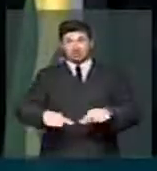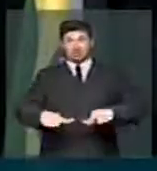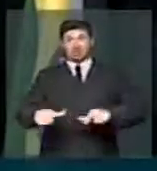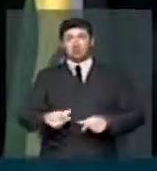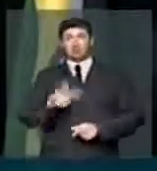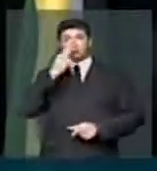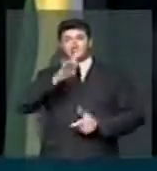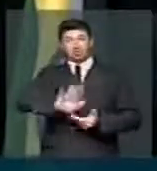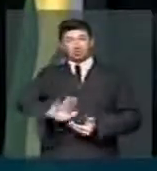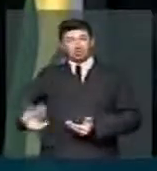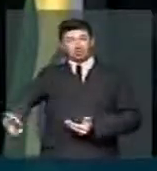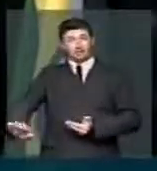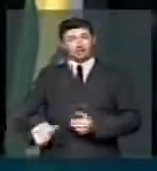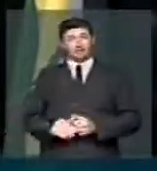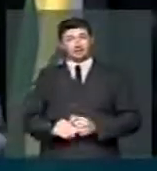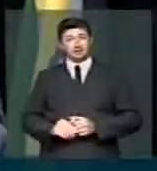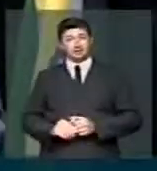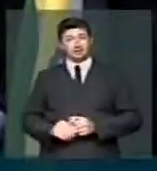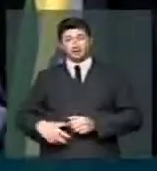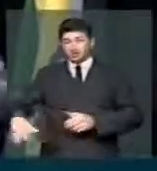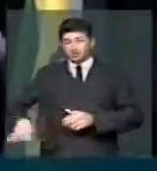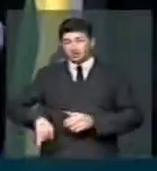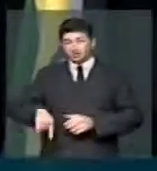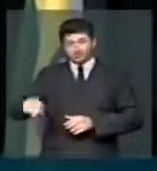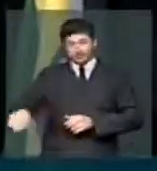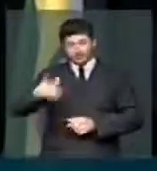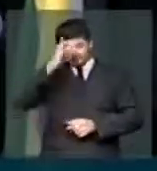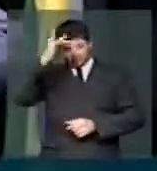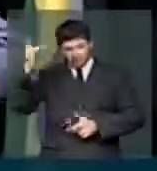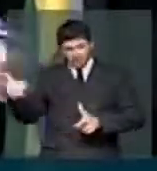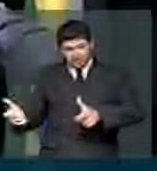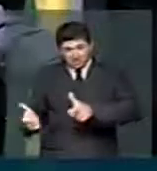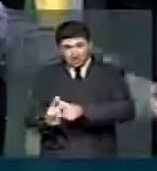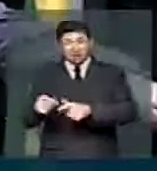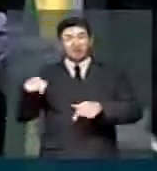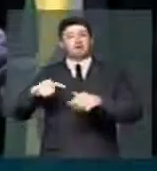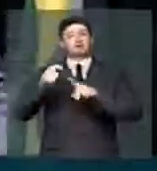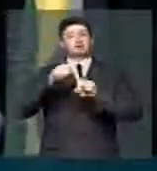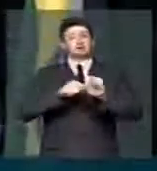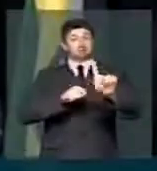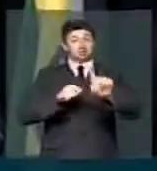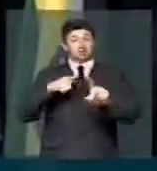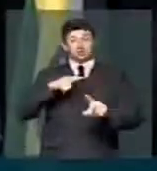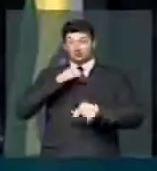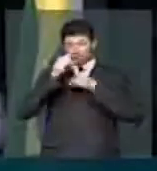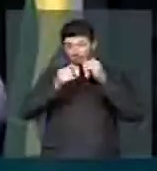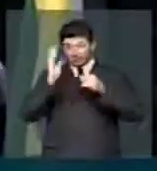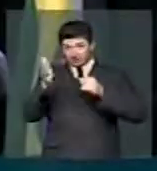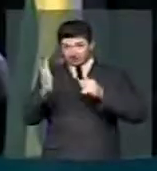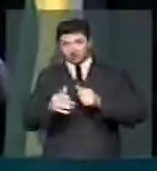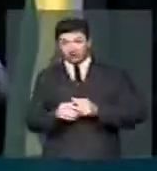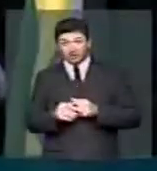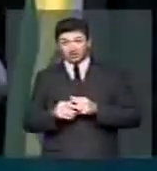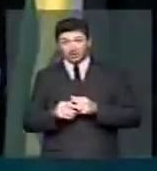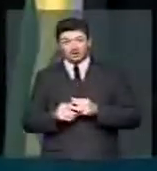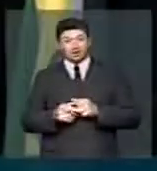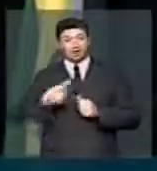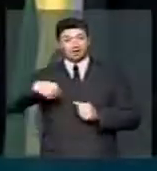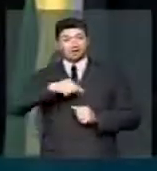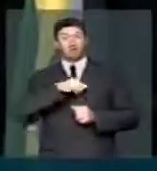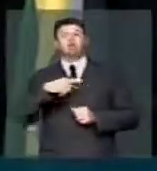está ficando penalizado. O pequeno, olha, este mês agora, acaba de sair dados recentes, estamos